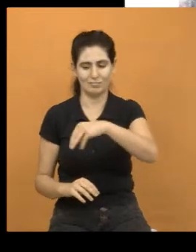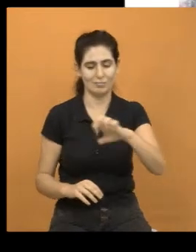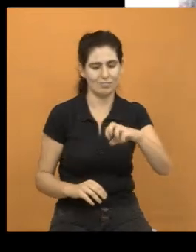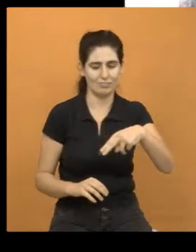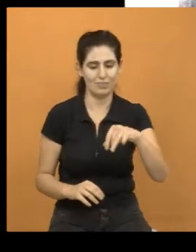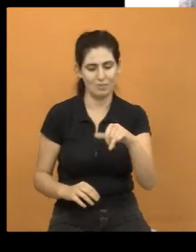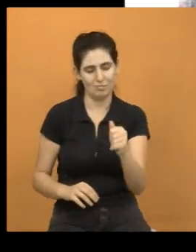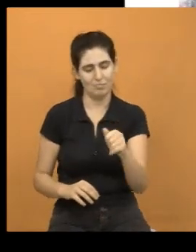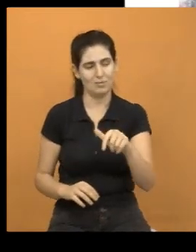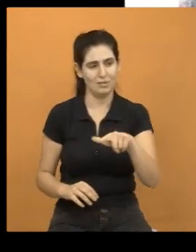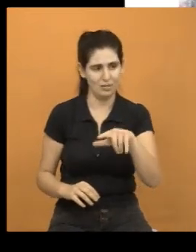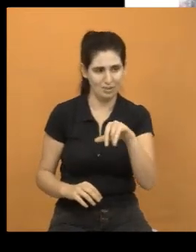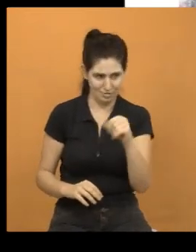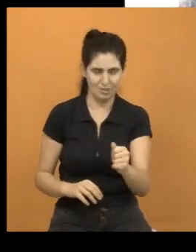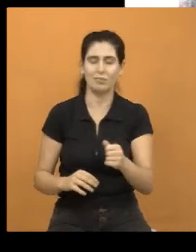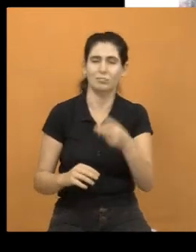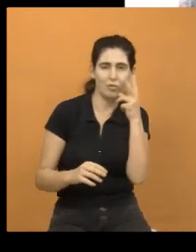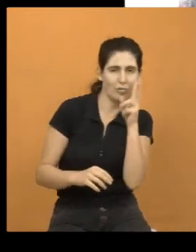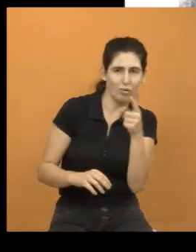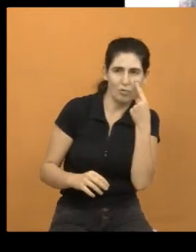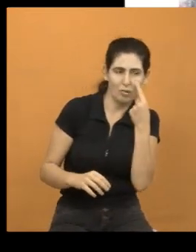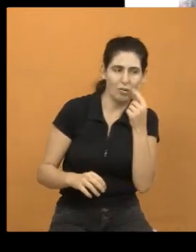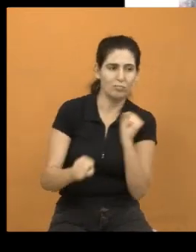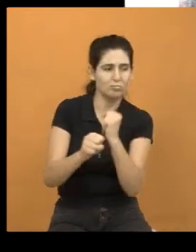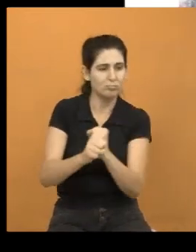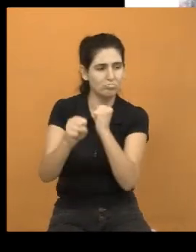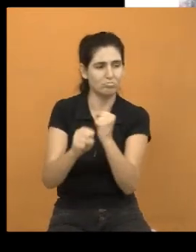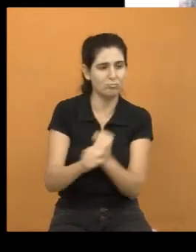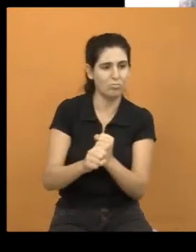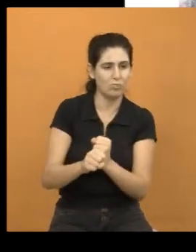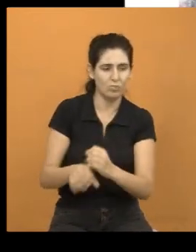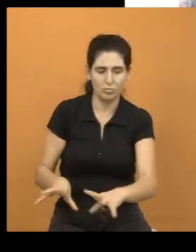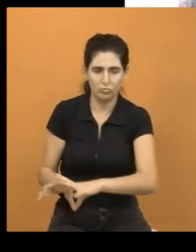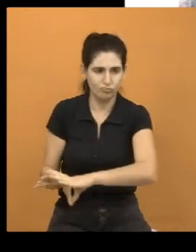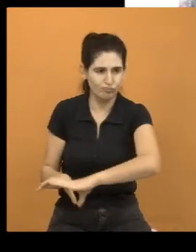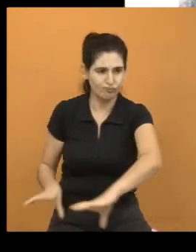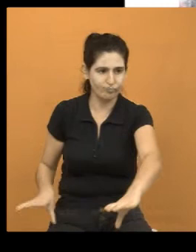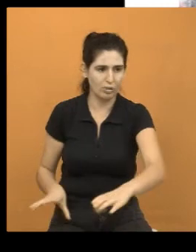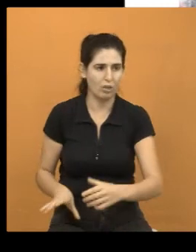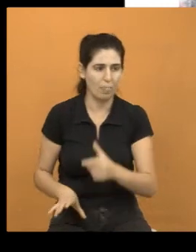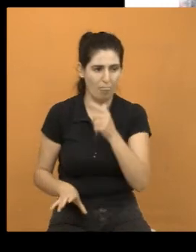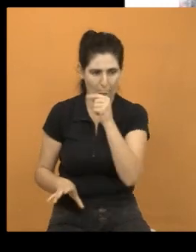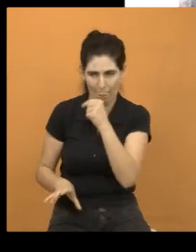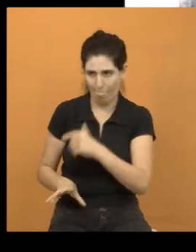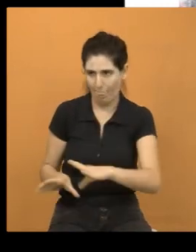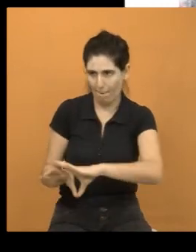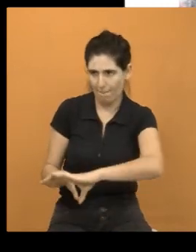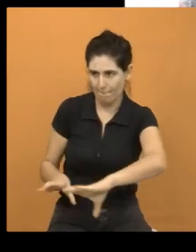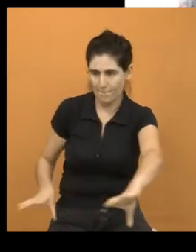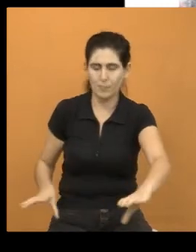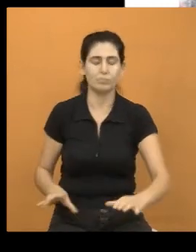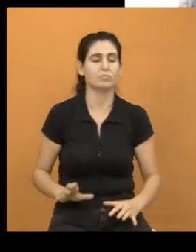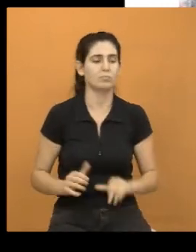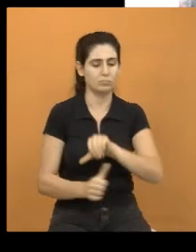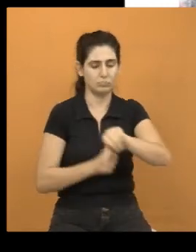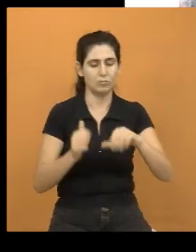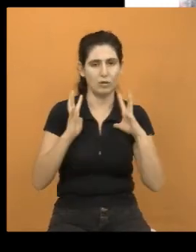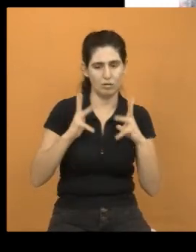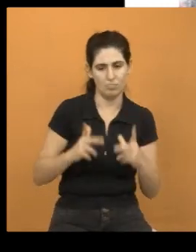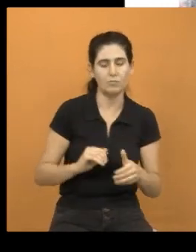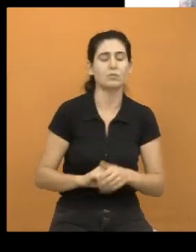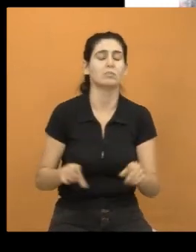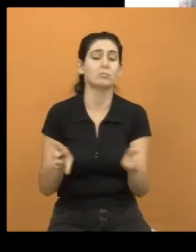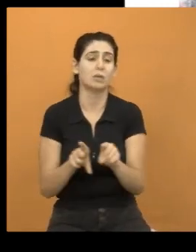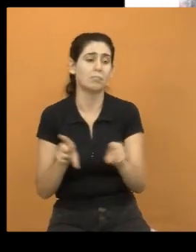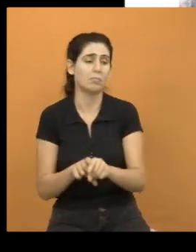está lá a gente acompanhando a obra do Jardim Emília, a drenagem, e também já cobrando do infraestrutura o projeto